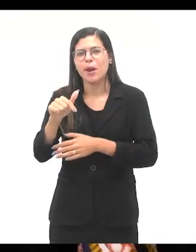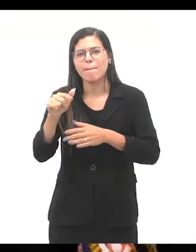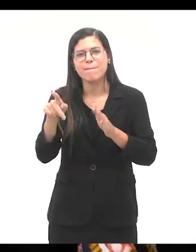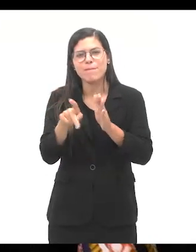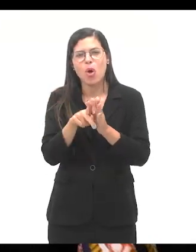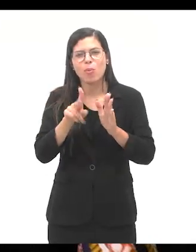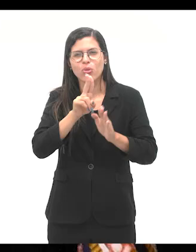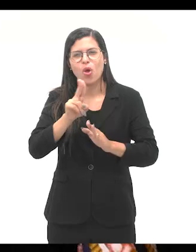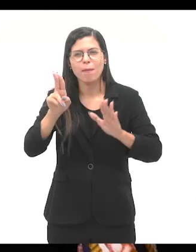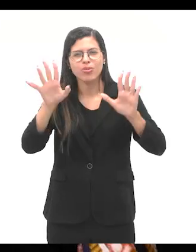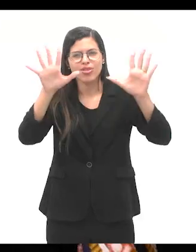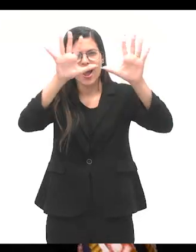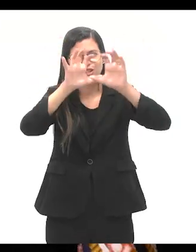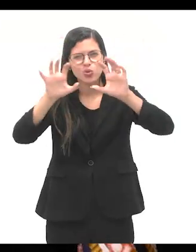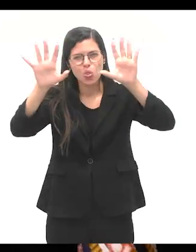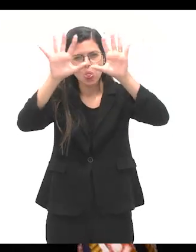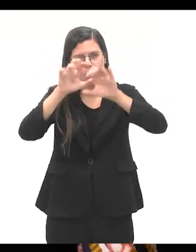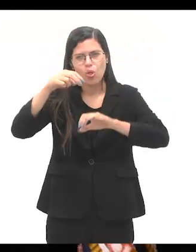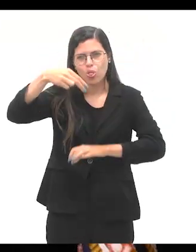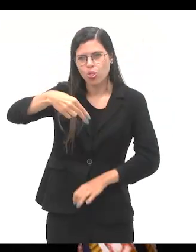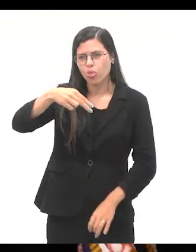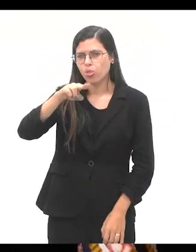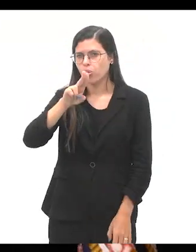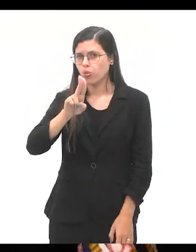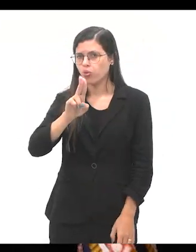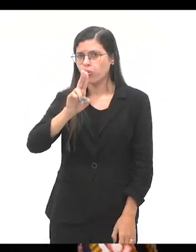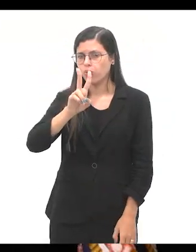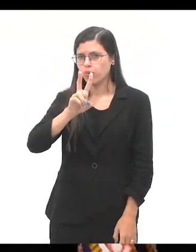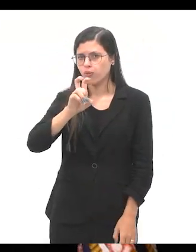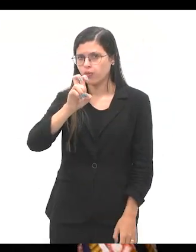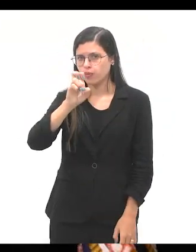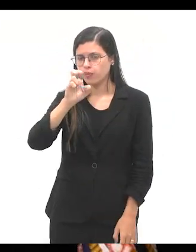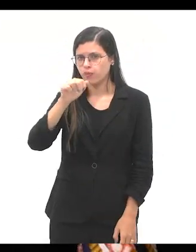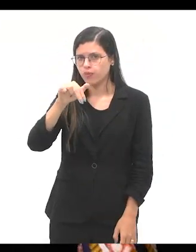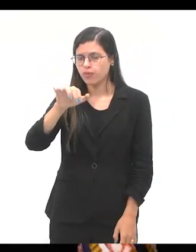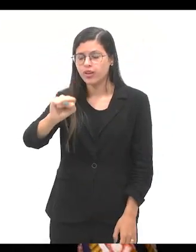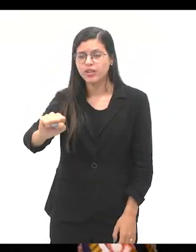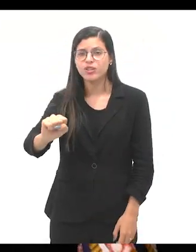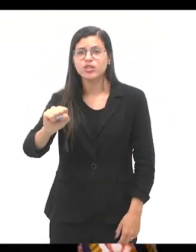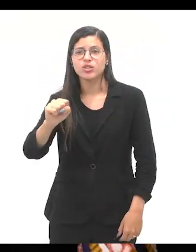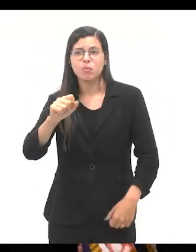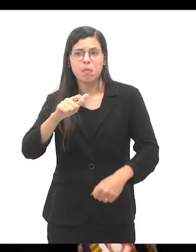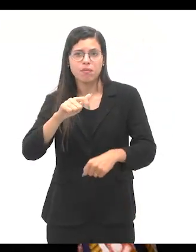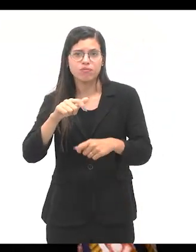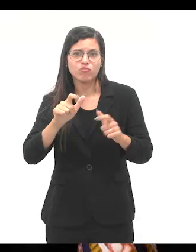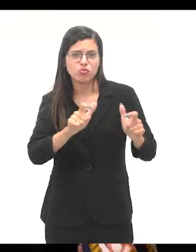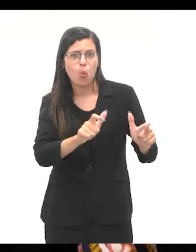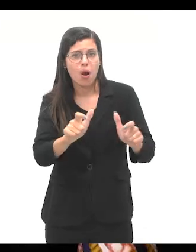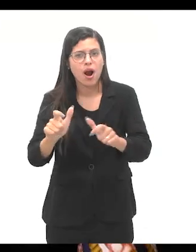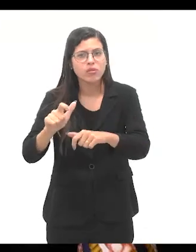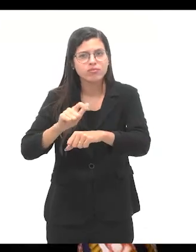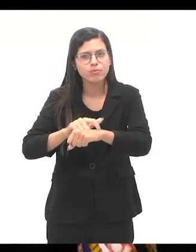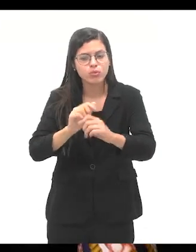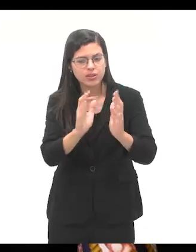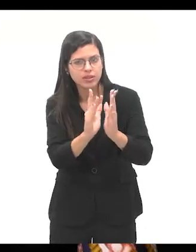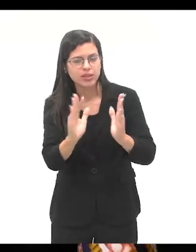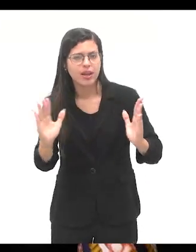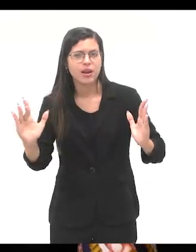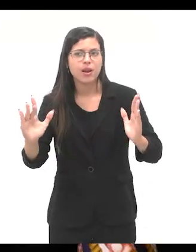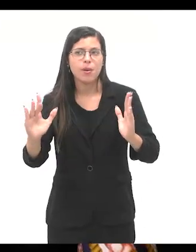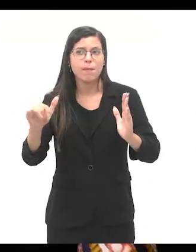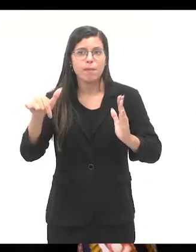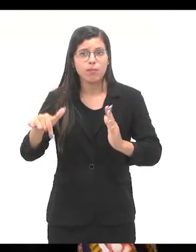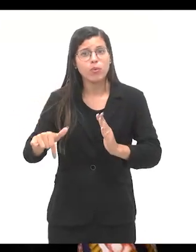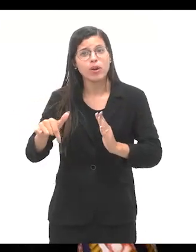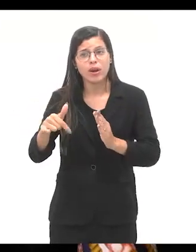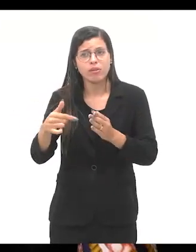peixe das nuvens, que são peixes que vivem em Peixe ambientes... das nuvens? Vivem em ambientes temporários, e era muito comum na área costeira